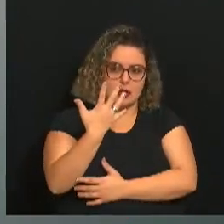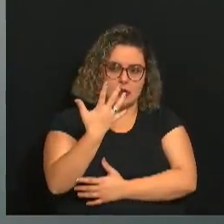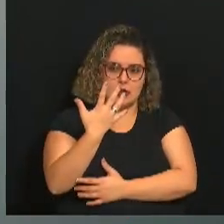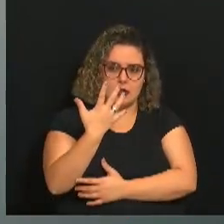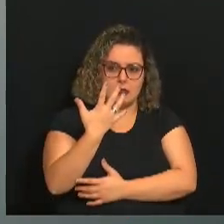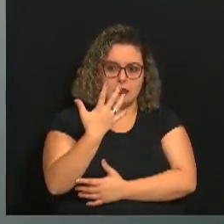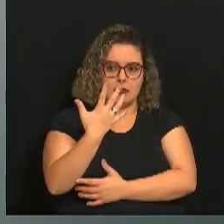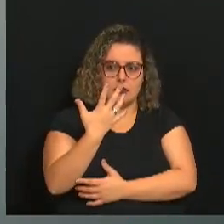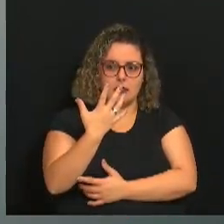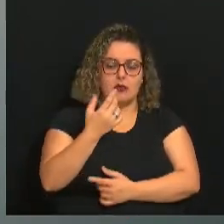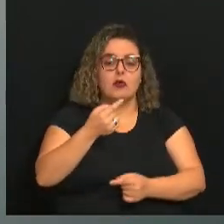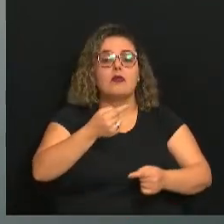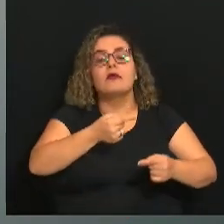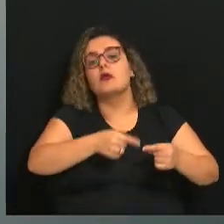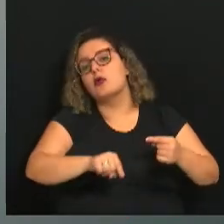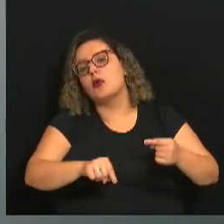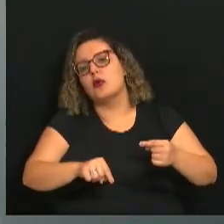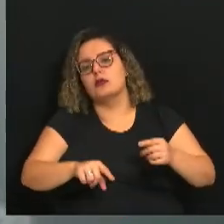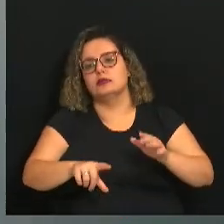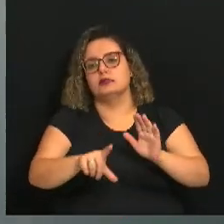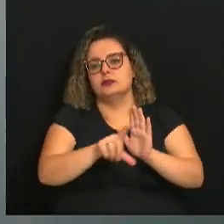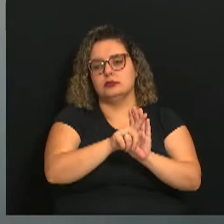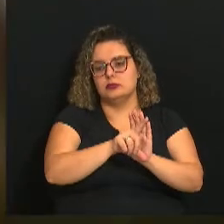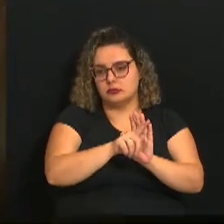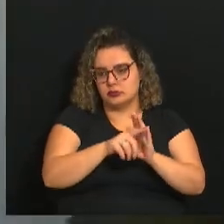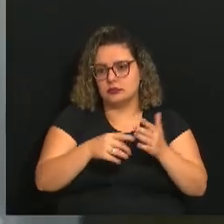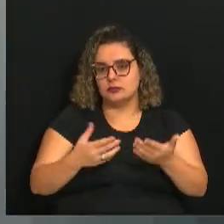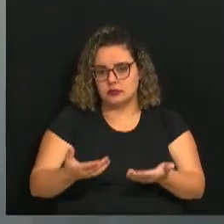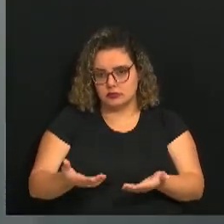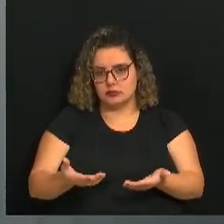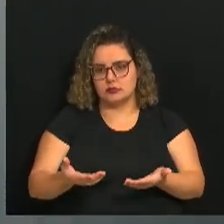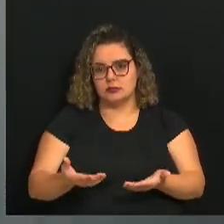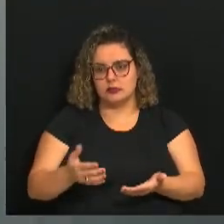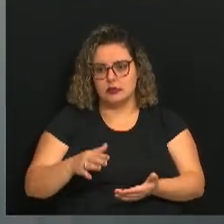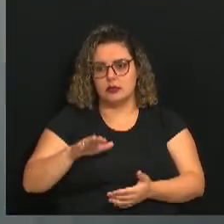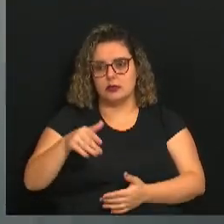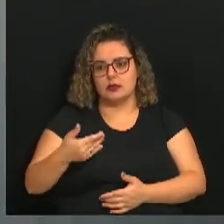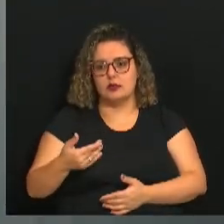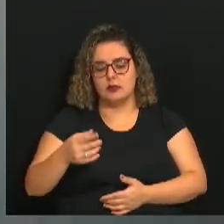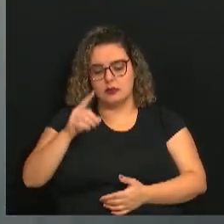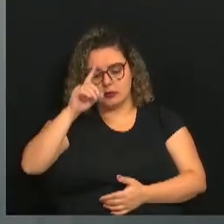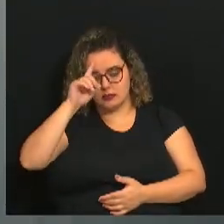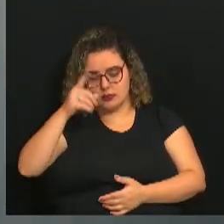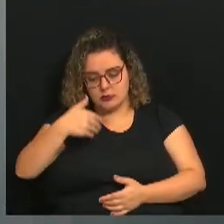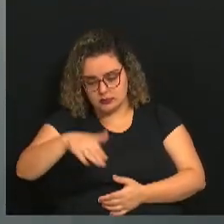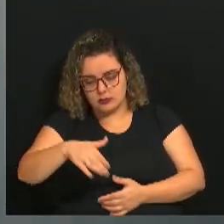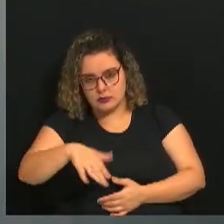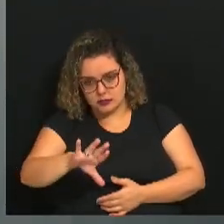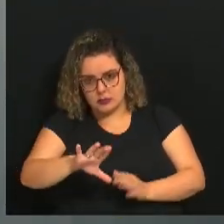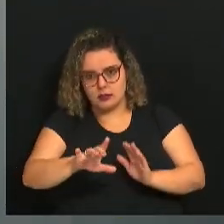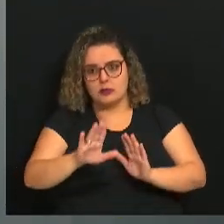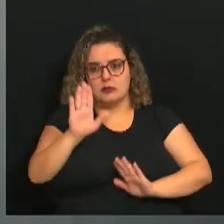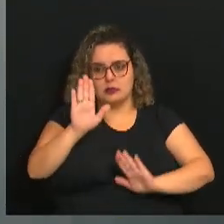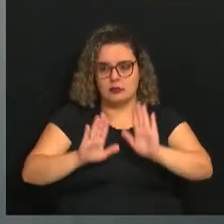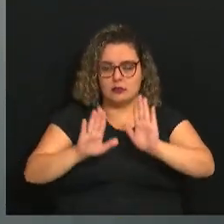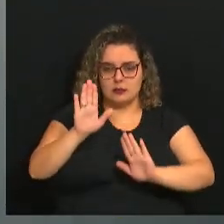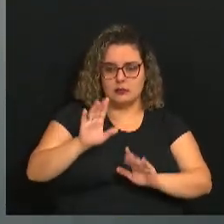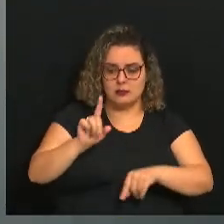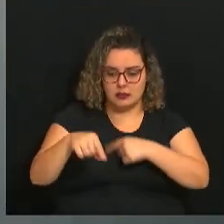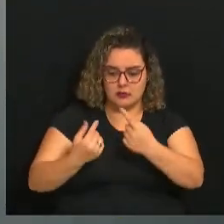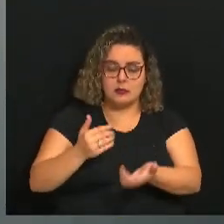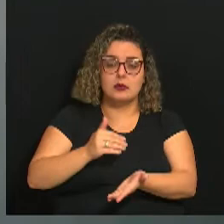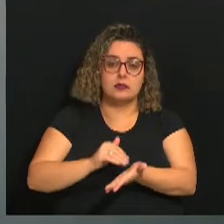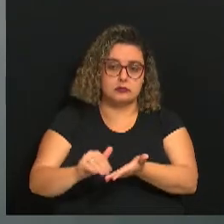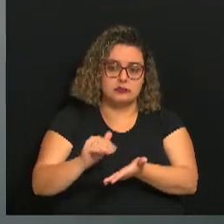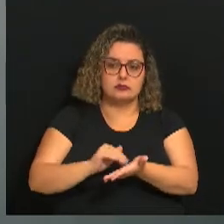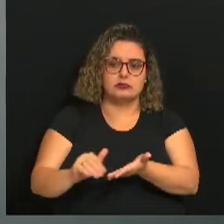vai contra a lei, ou que o próprio termo de referência, quando a gente manda isso para frente para poder fazer a licitação para outra secretaria,